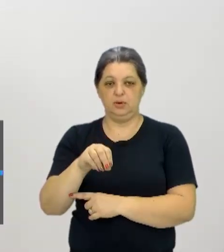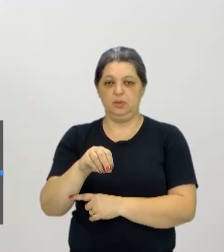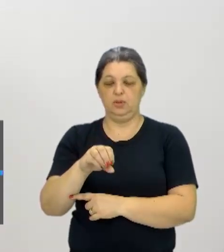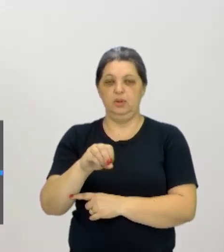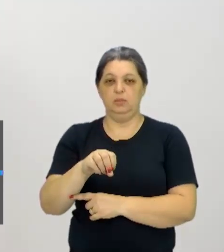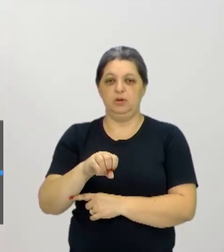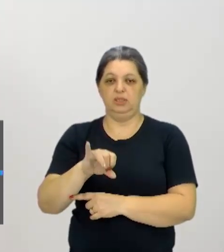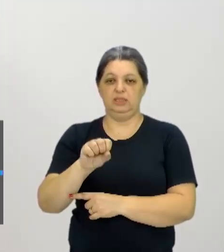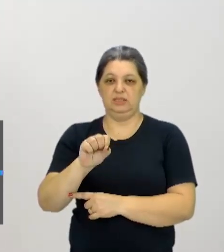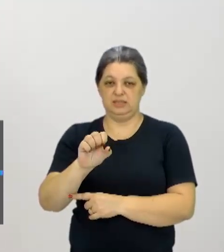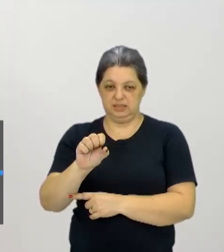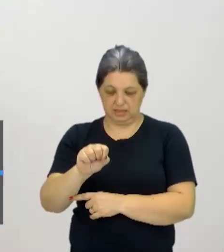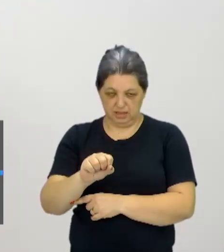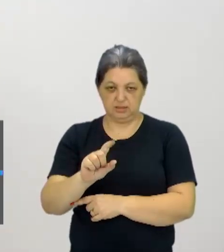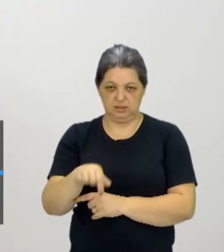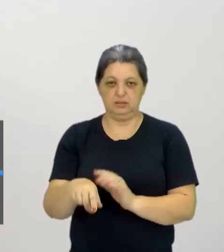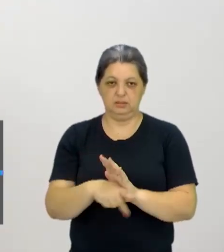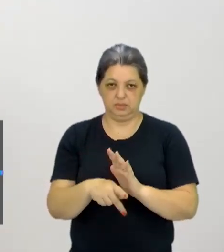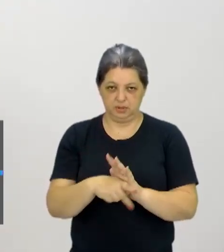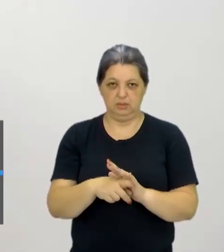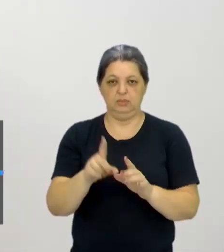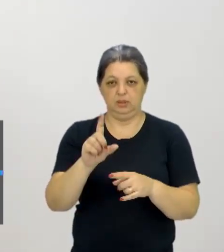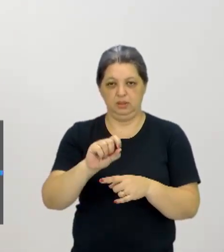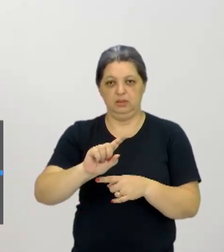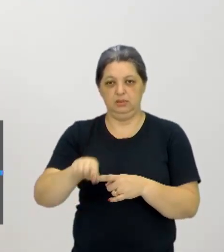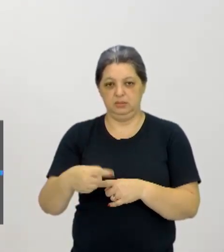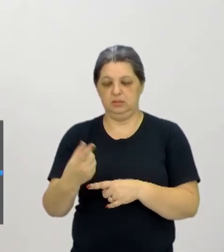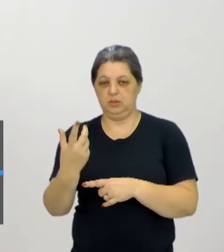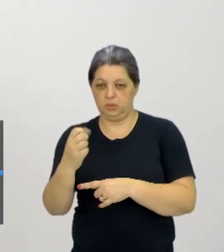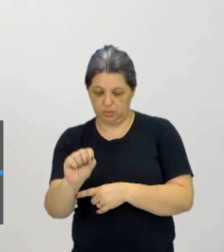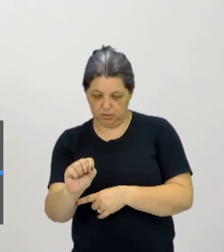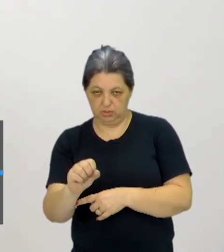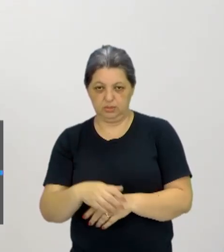dá 0,8 decimal para as duas. A